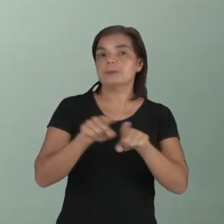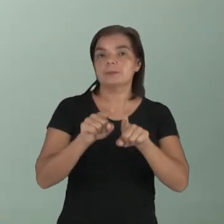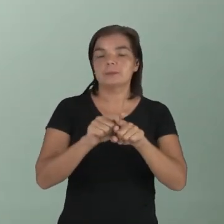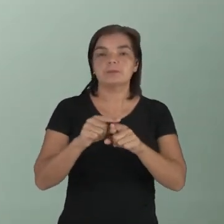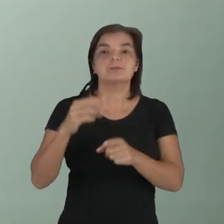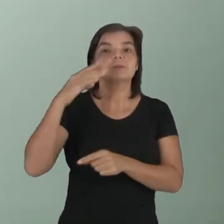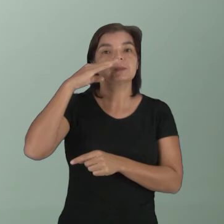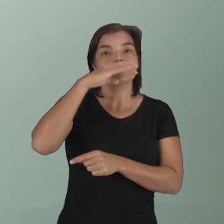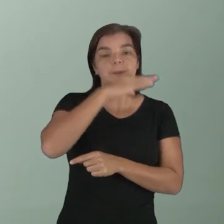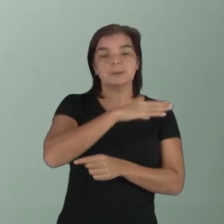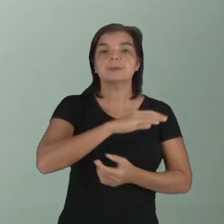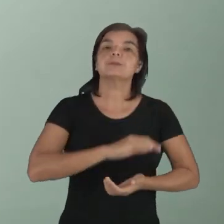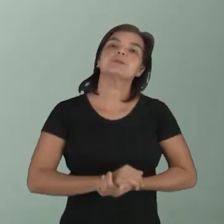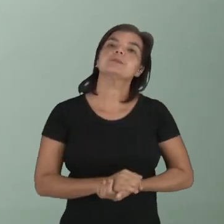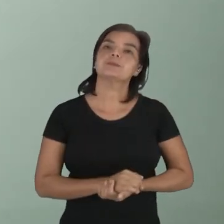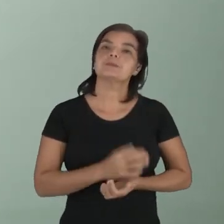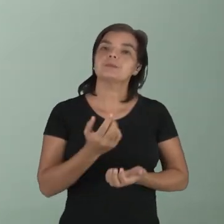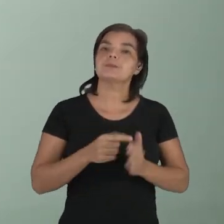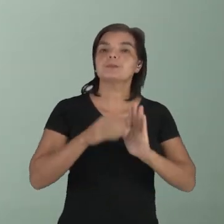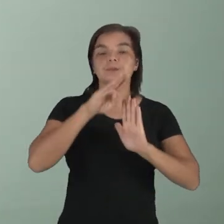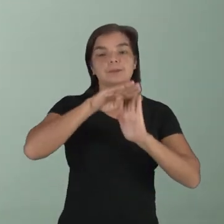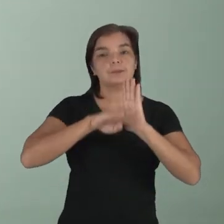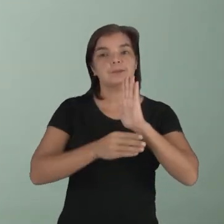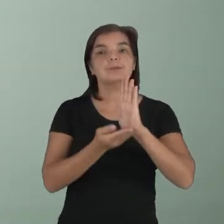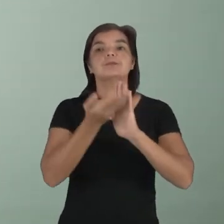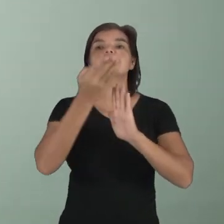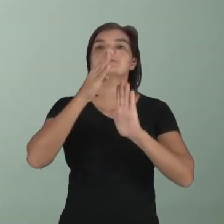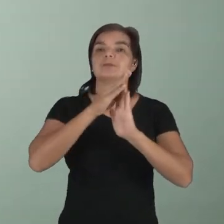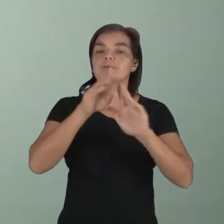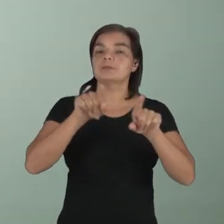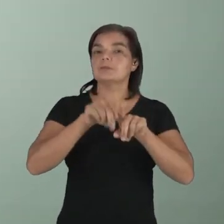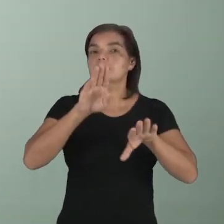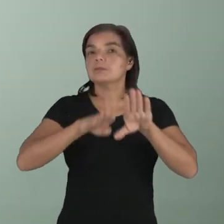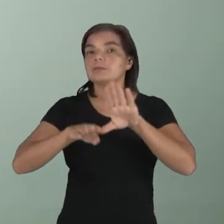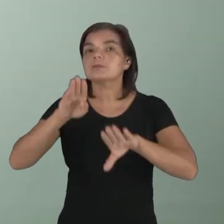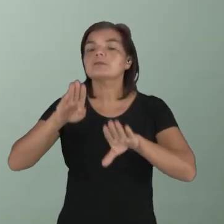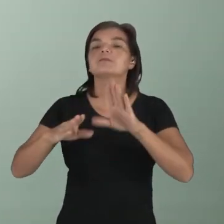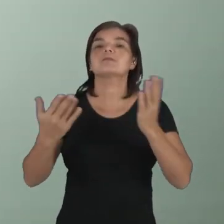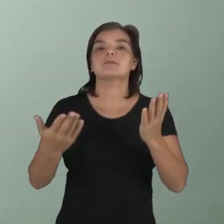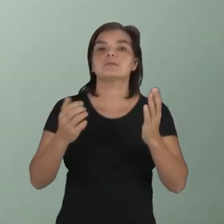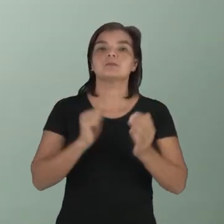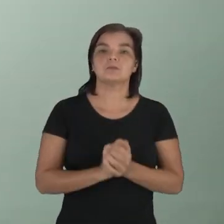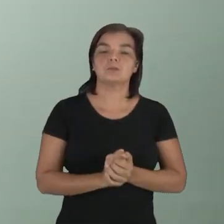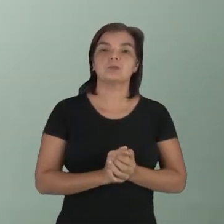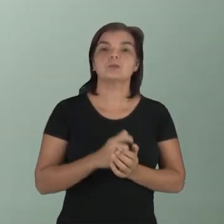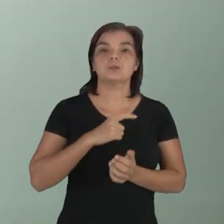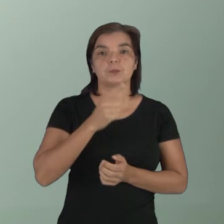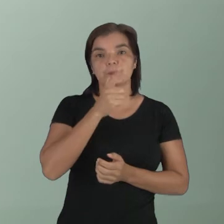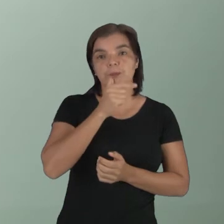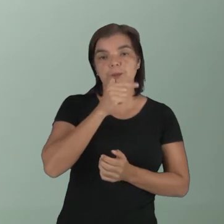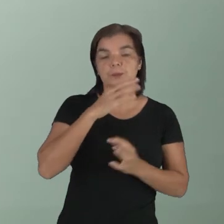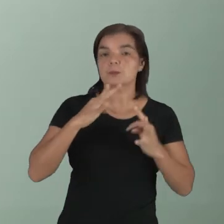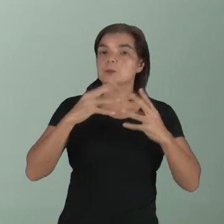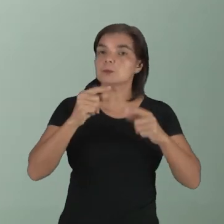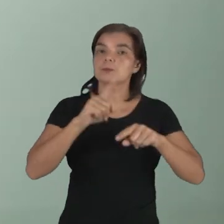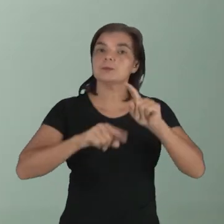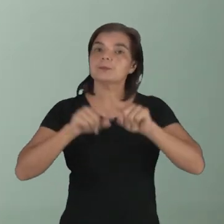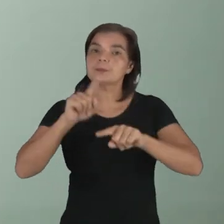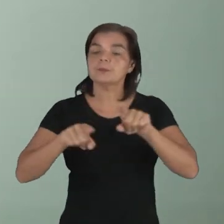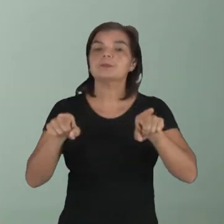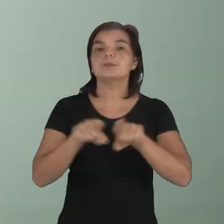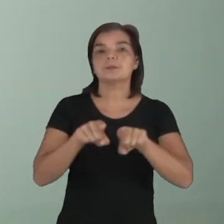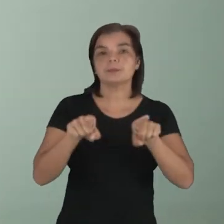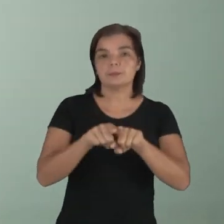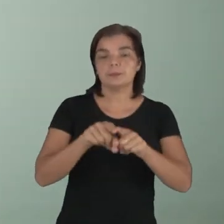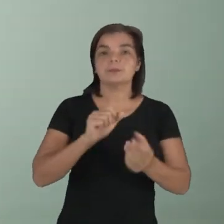mais aquecida, para cima. Vai ficar esse sobe e desce, na medida que aqueça todo o líquido ou todo o material. Isso